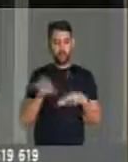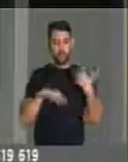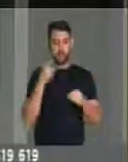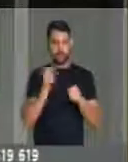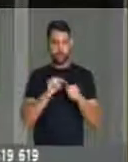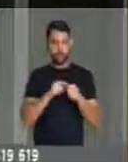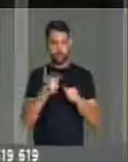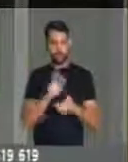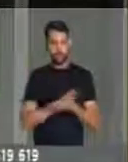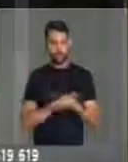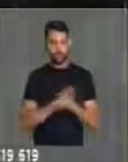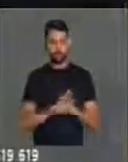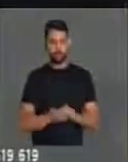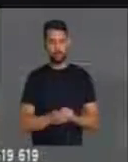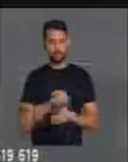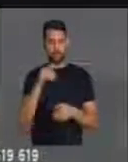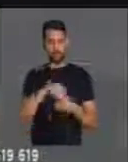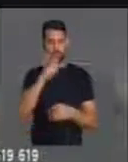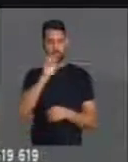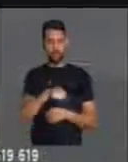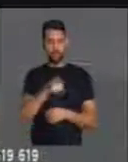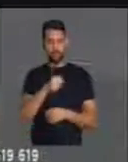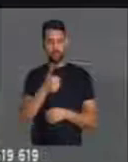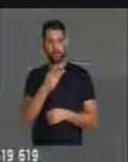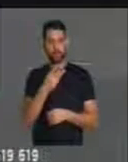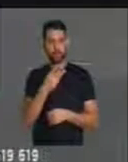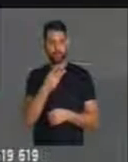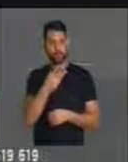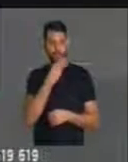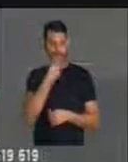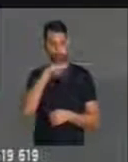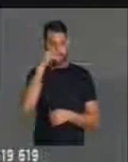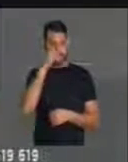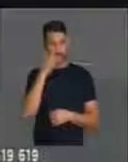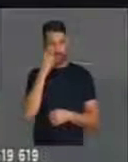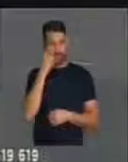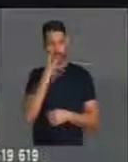de fazer. Votaram sim 13 senhores e senhoras